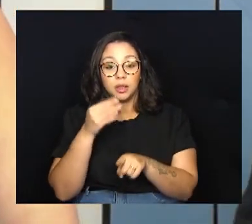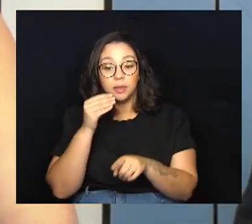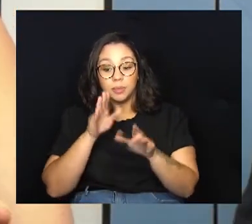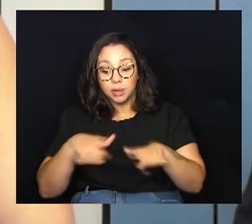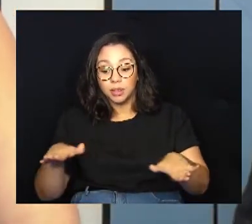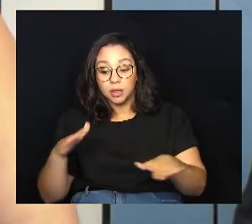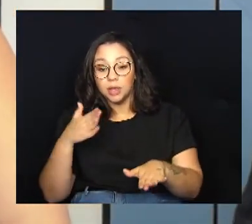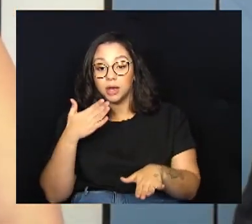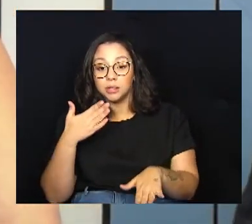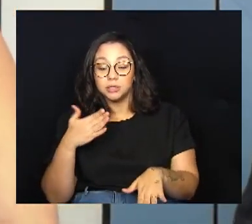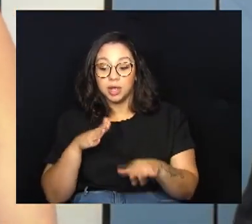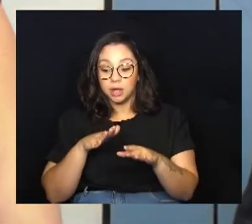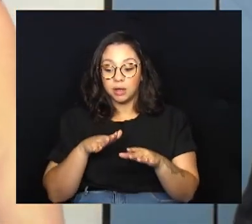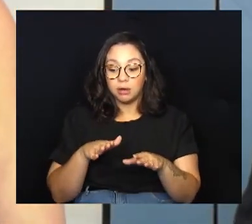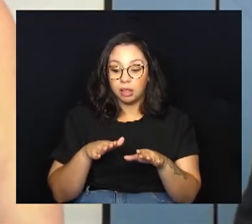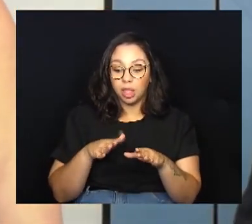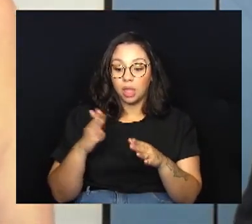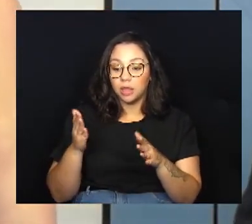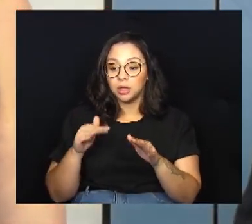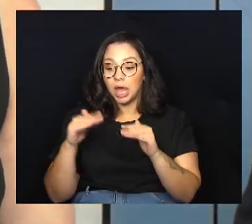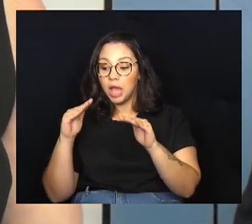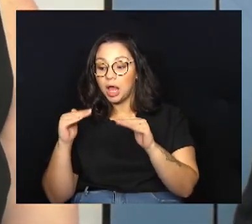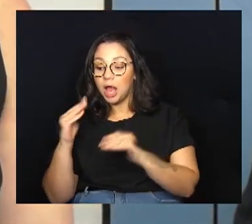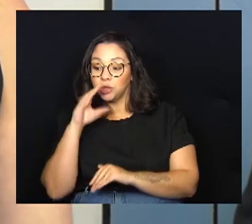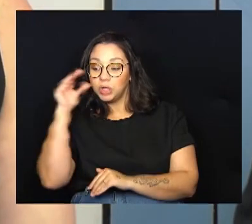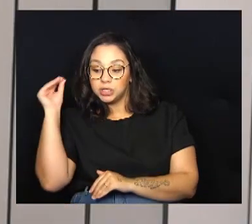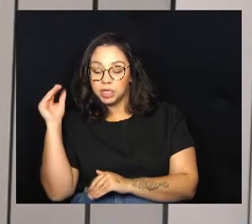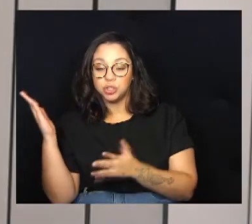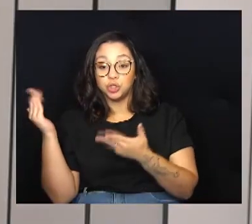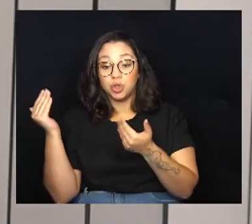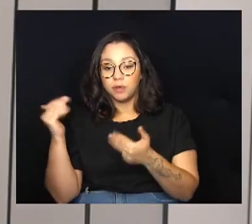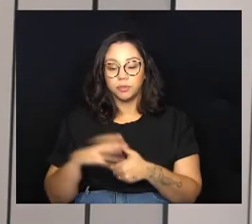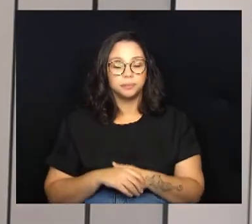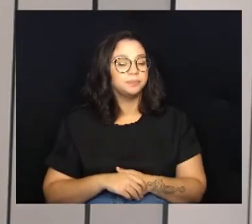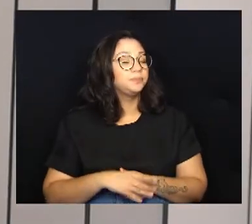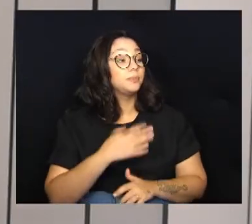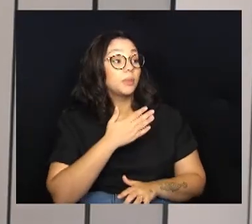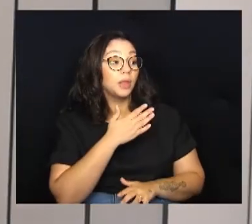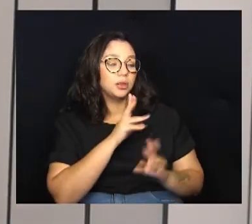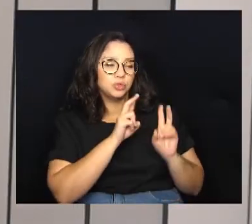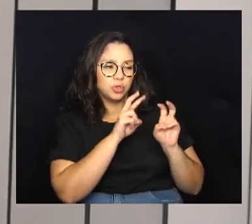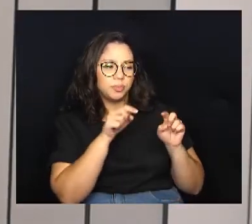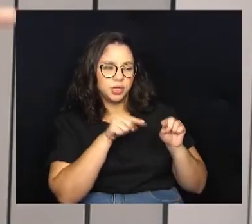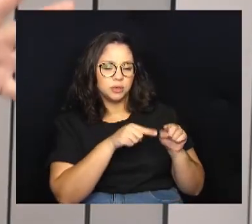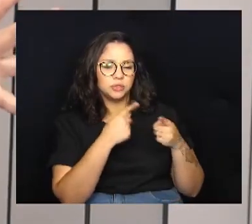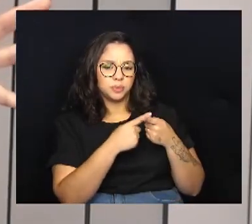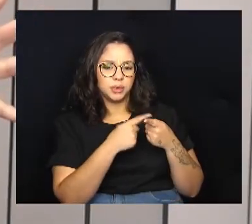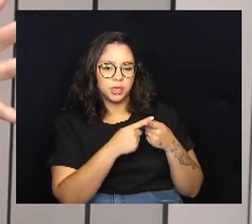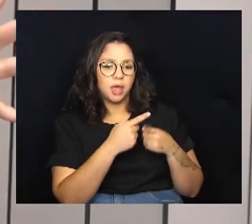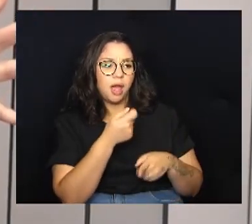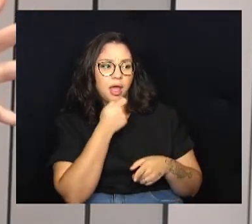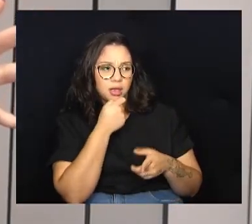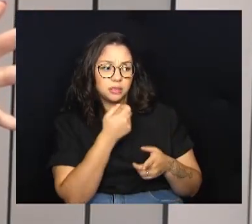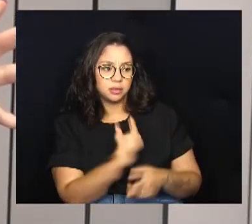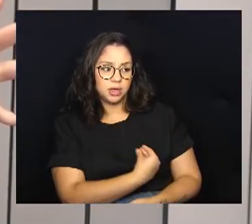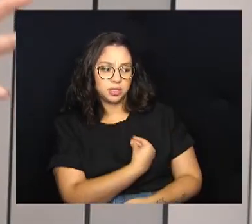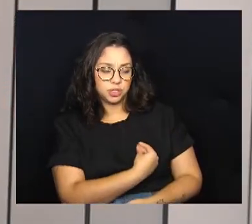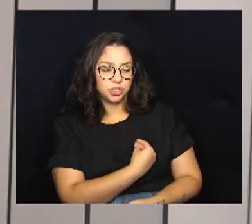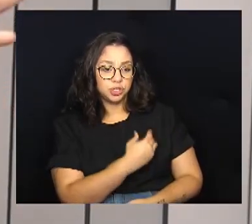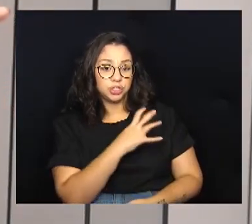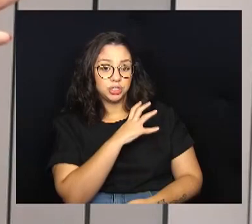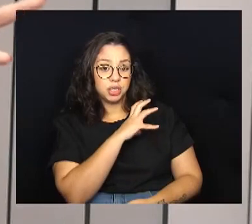munícipes de Campinas. Acho que a gente tem que dar um incentivo, sim, a este cuidado, como aos outros de